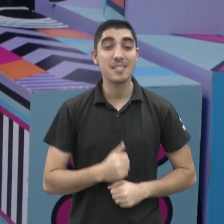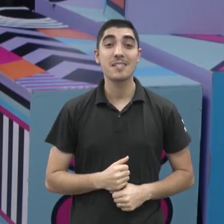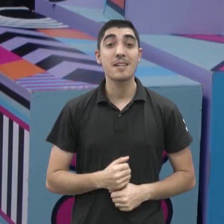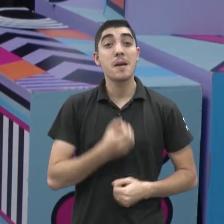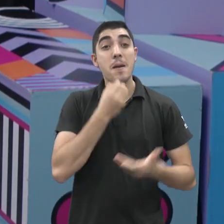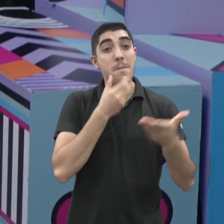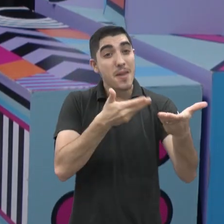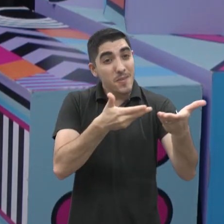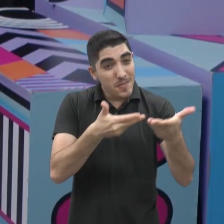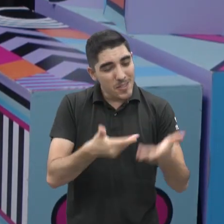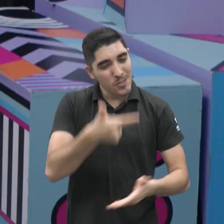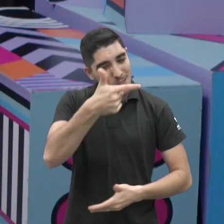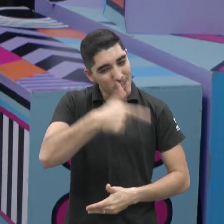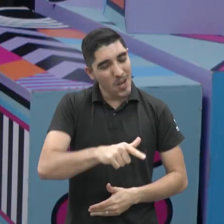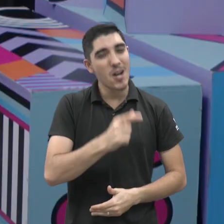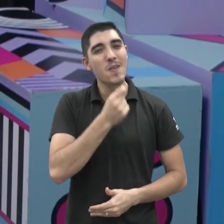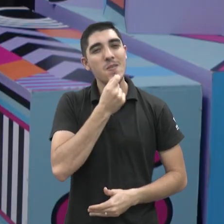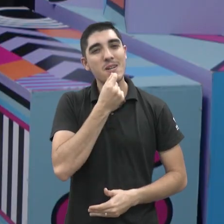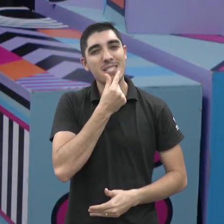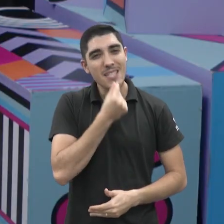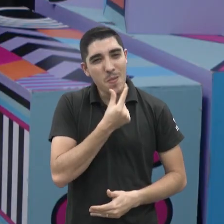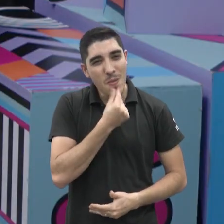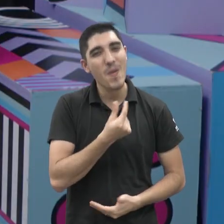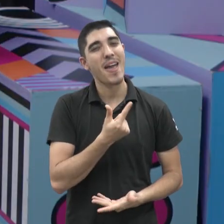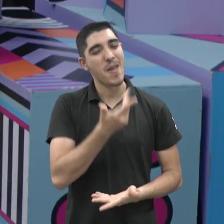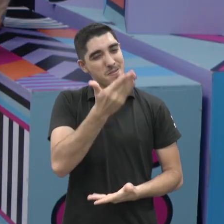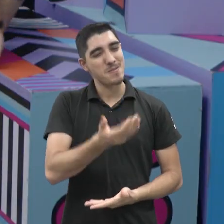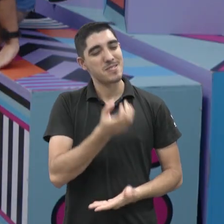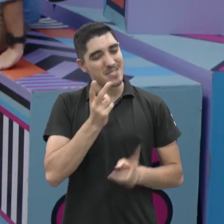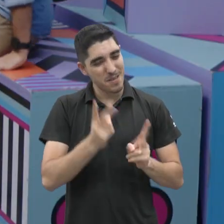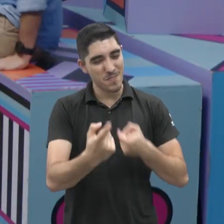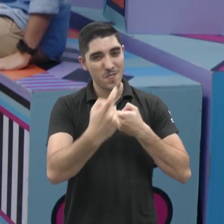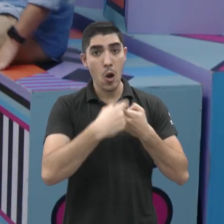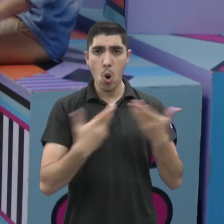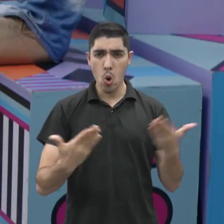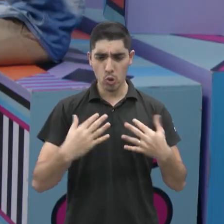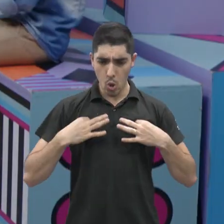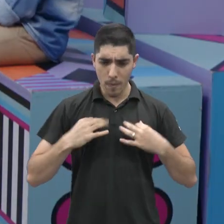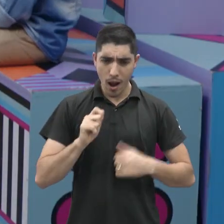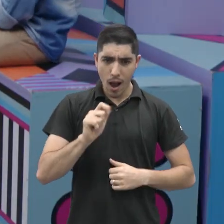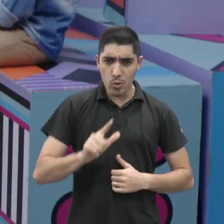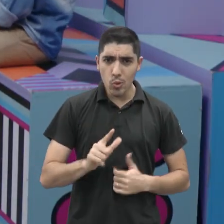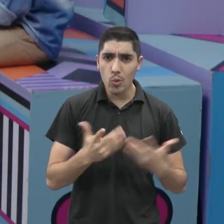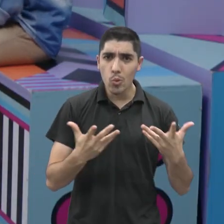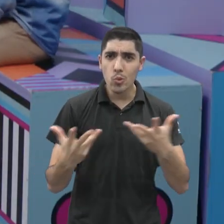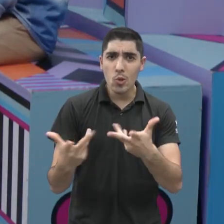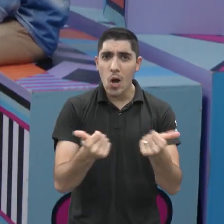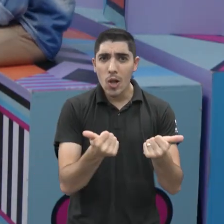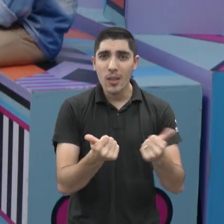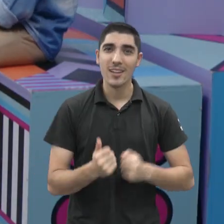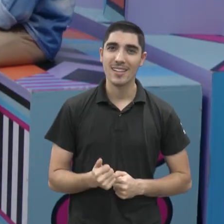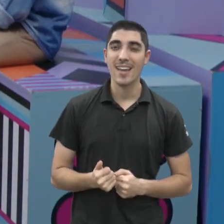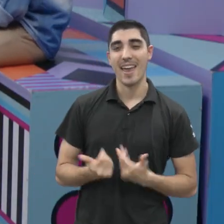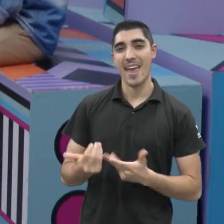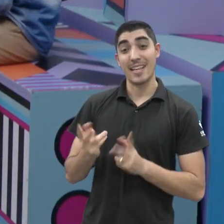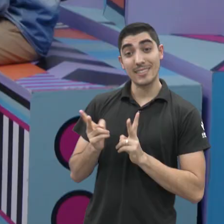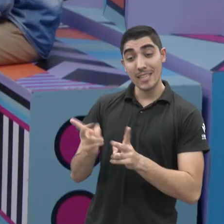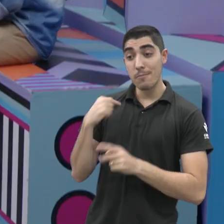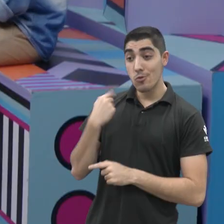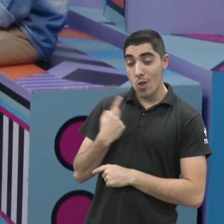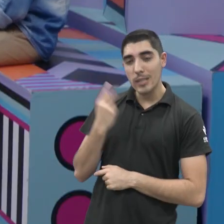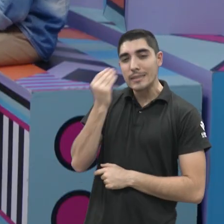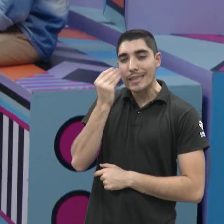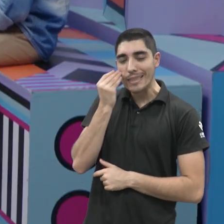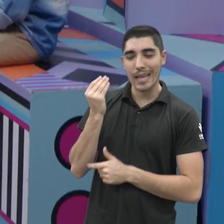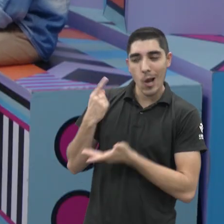Tá? Samuel, bem-vindo de volta. Bom filho a casa torna. Tá sempre. Todo mundo de azul hoje, mais ou menos. Aí, A gente tem a tradição de